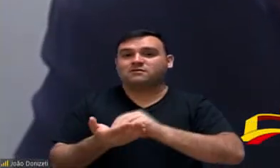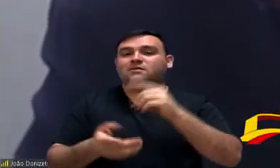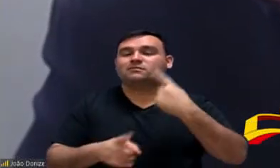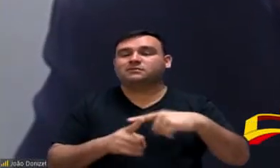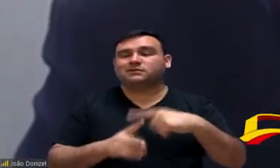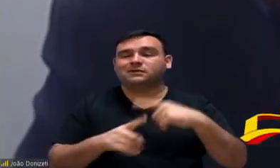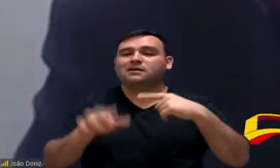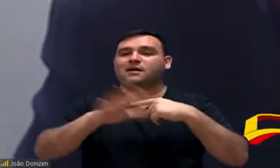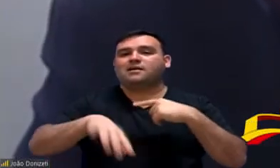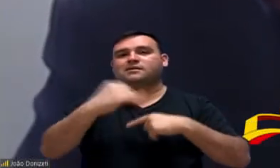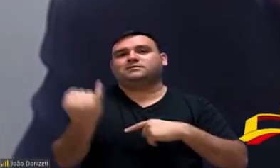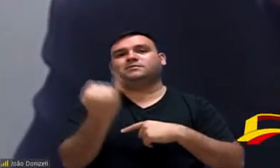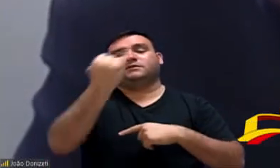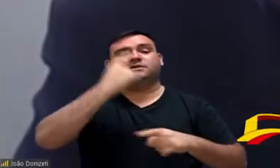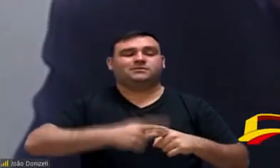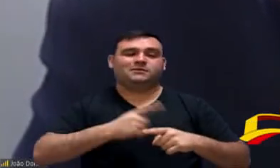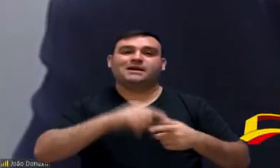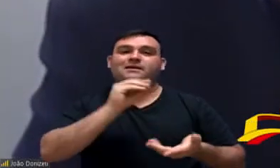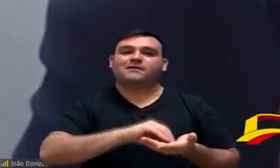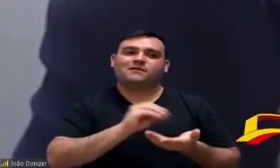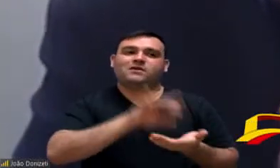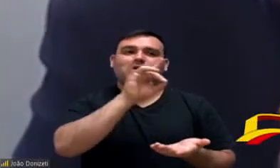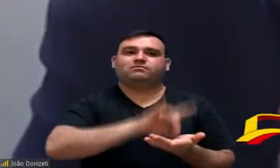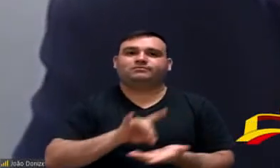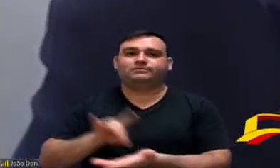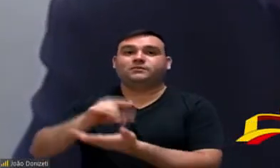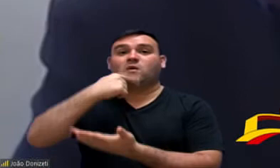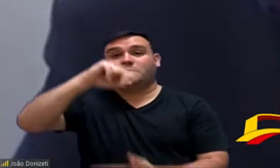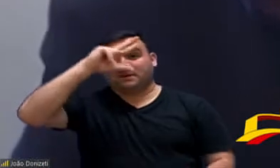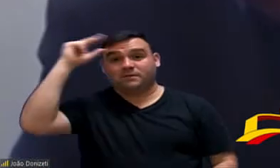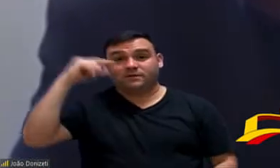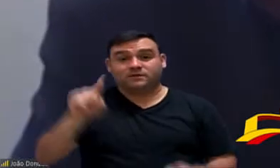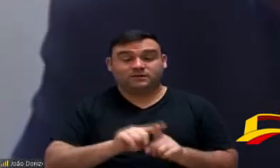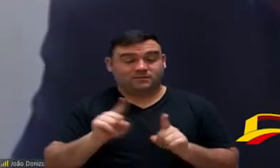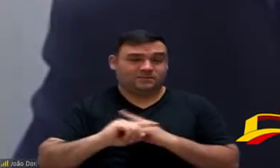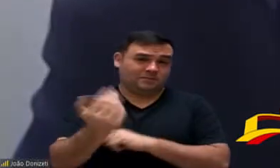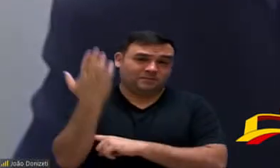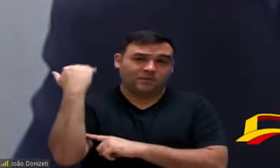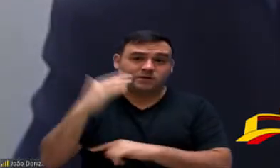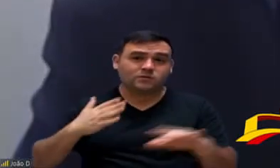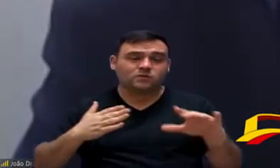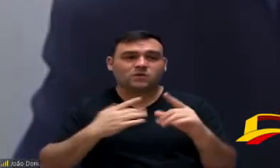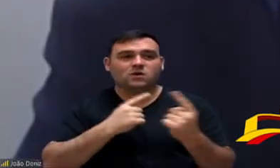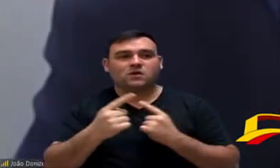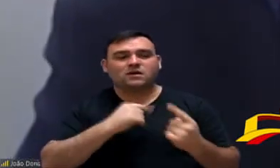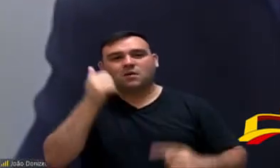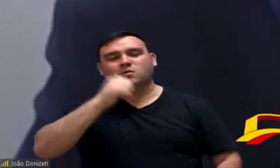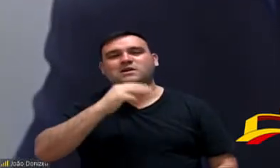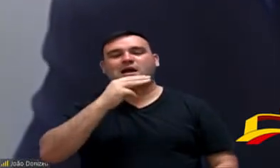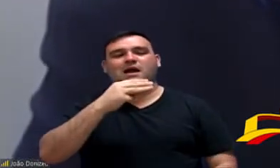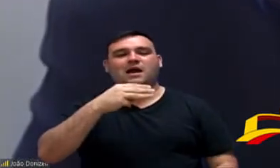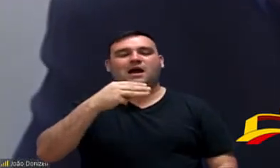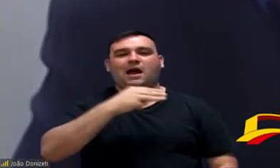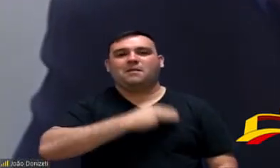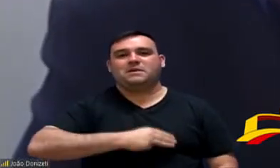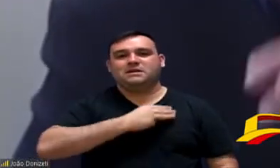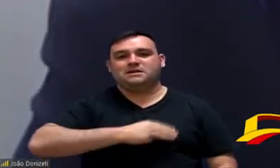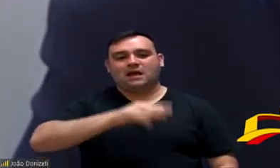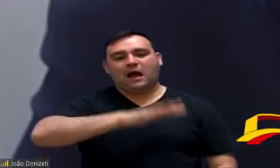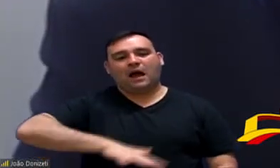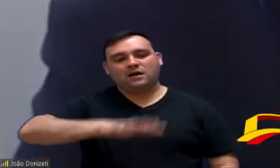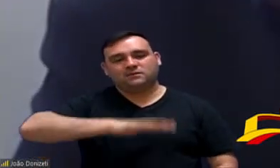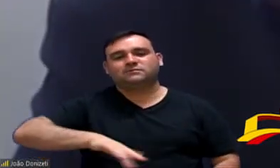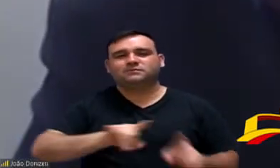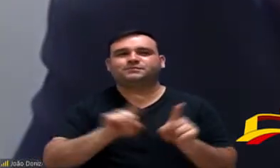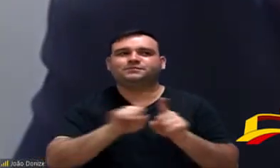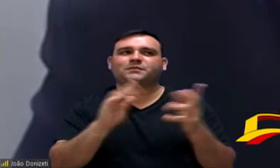essa área tão importante. O senhor prefeito municipal, que inclusive teve recentemente com a ministra ligada à área, assinou